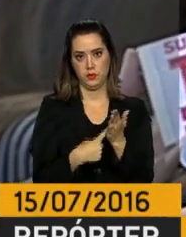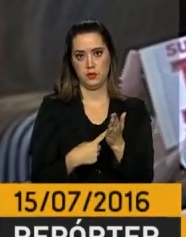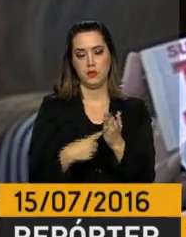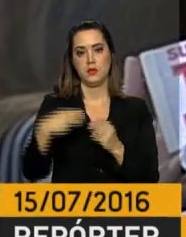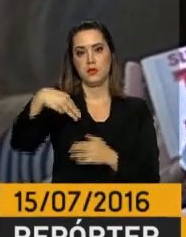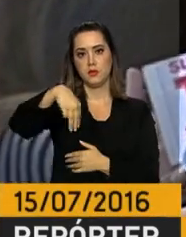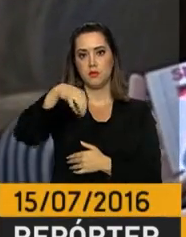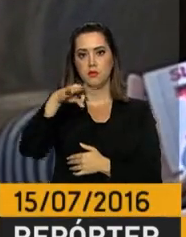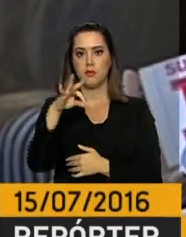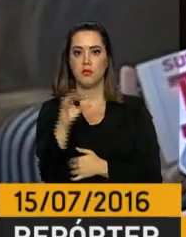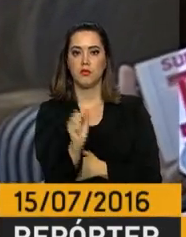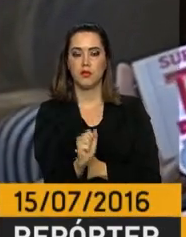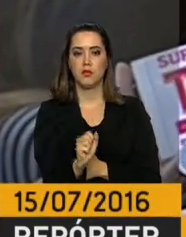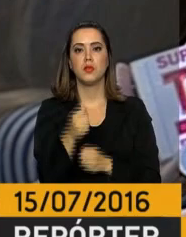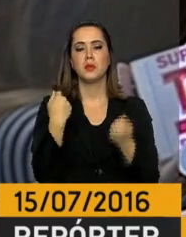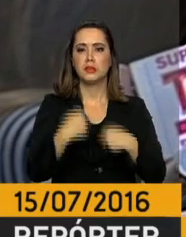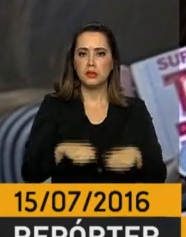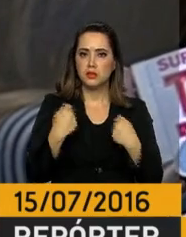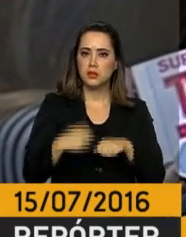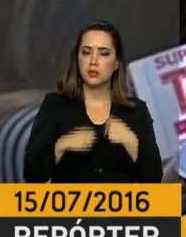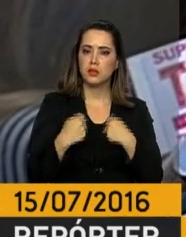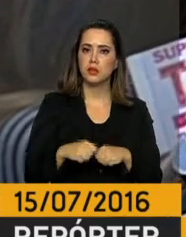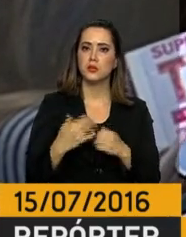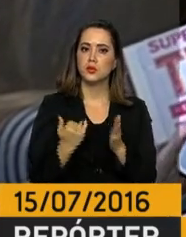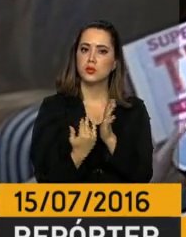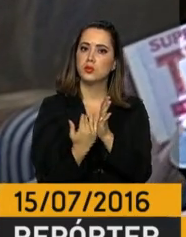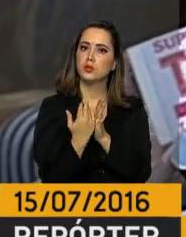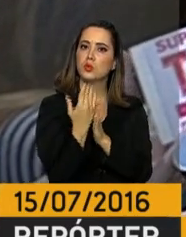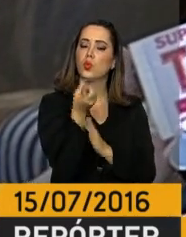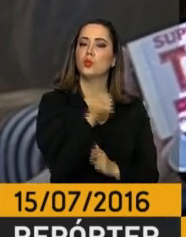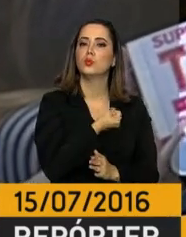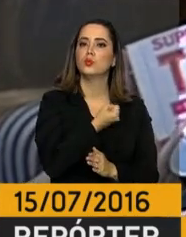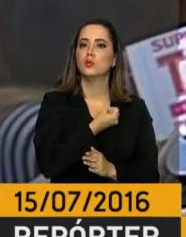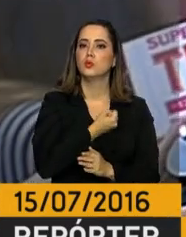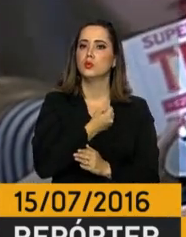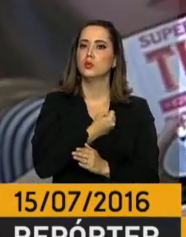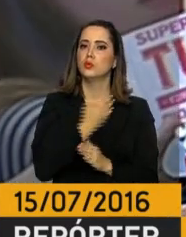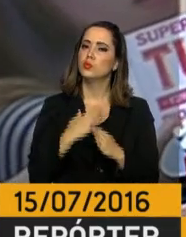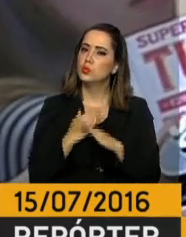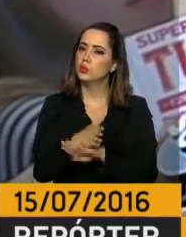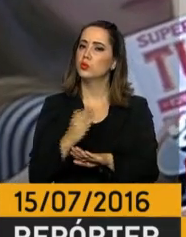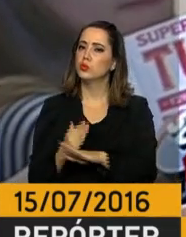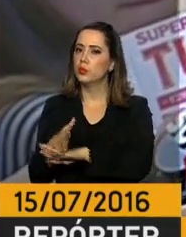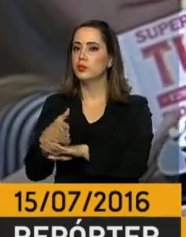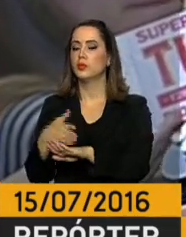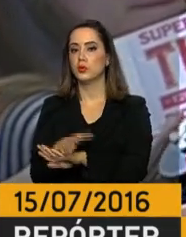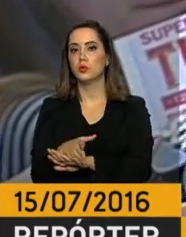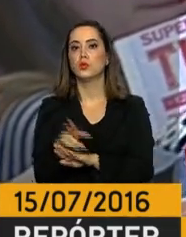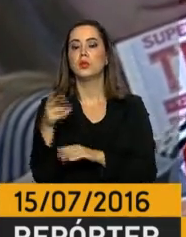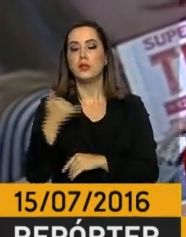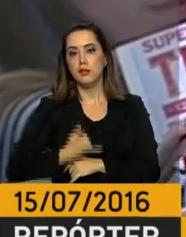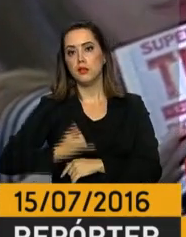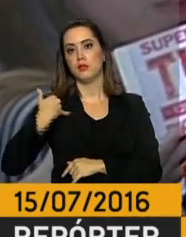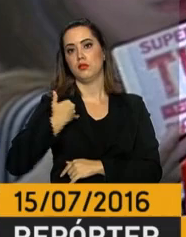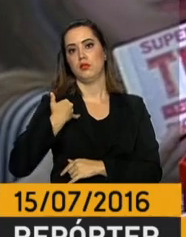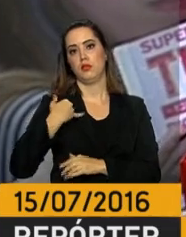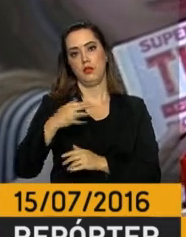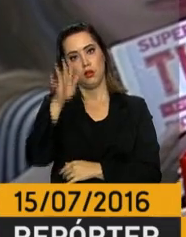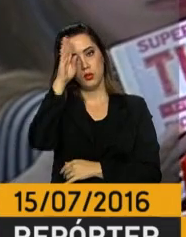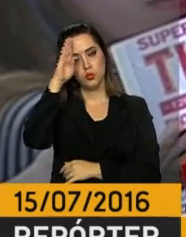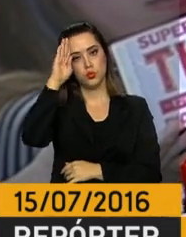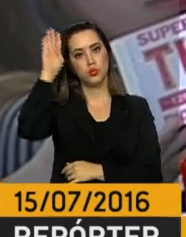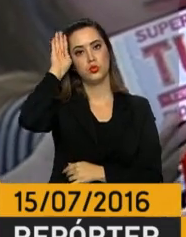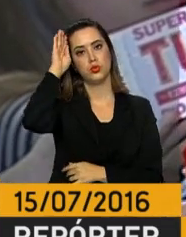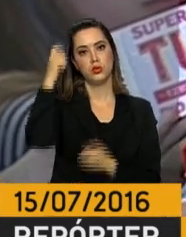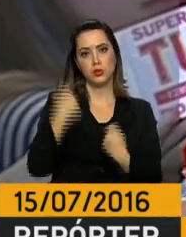Educação, que fixam patamares ainda mais elevados de acesso da população em idade universitária que queira